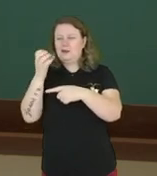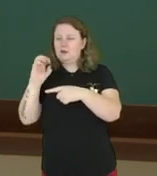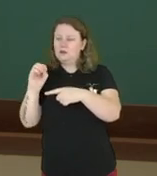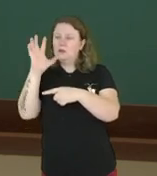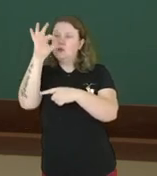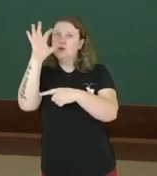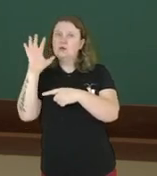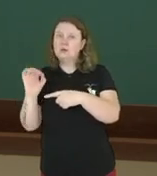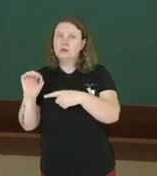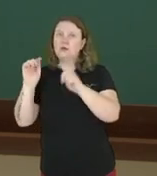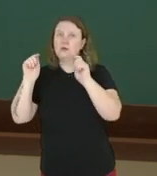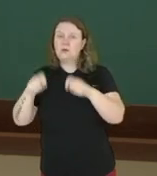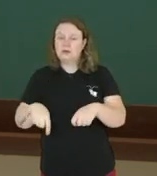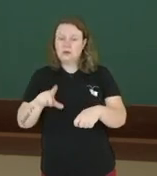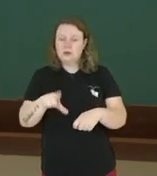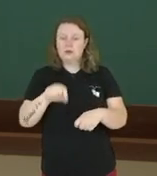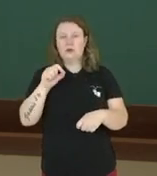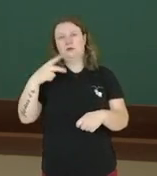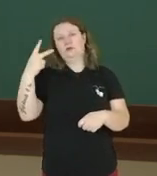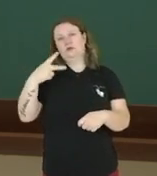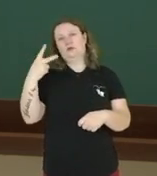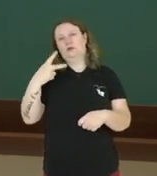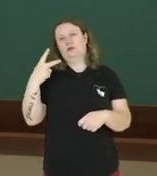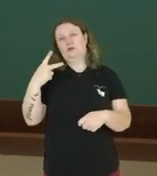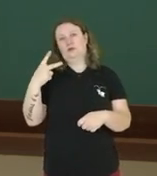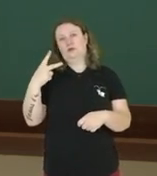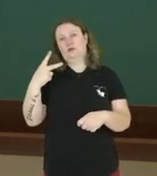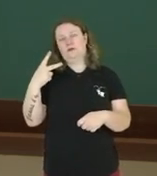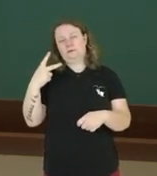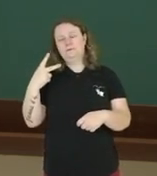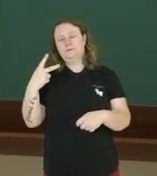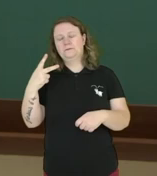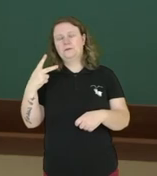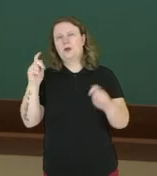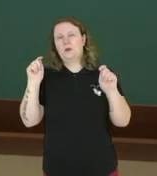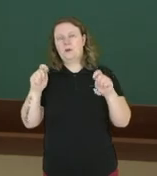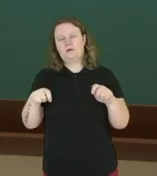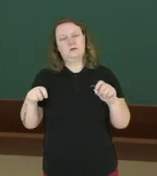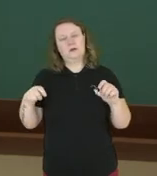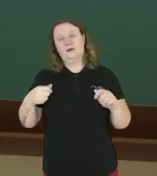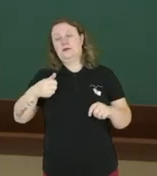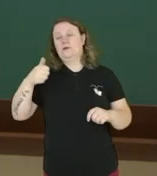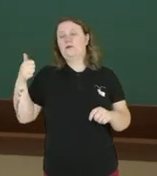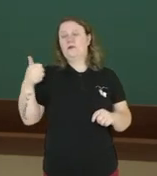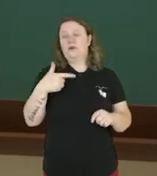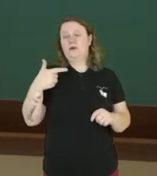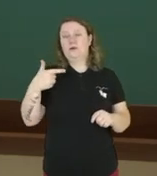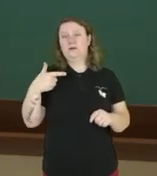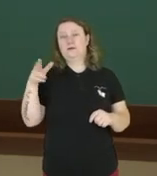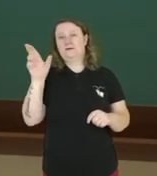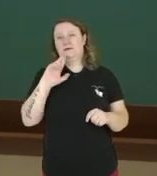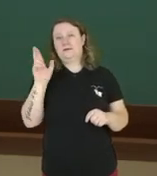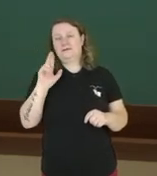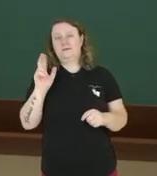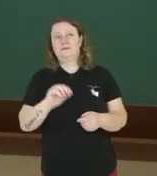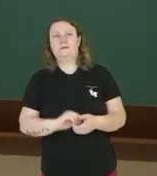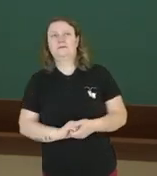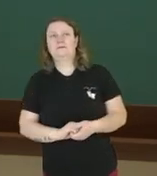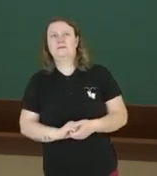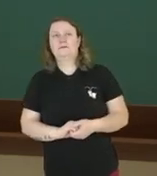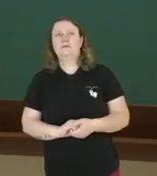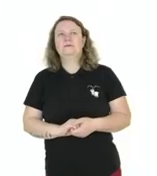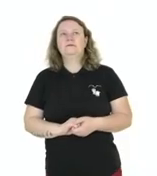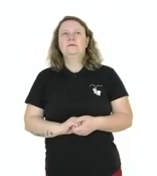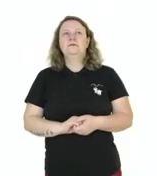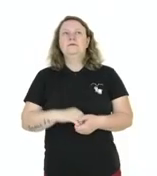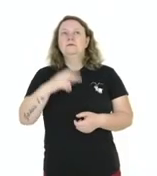de tirar duas notas ao acaso sucessivamente e fechar R$12, ok? Então, ó, há